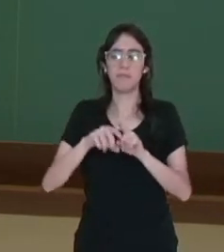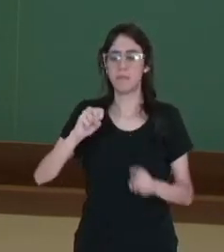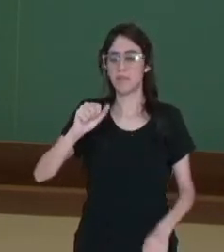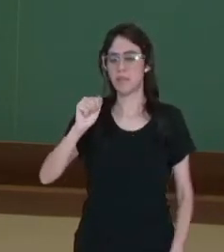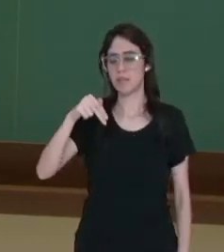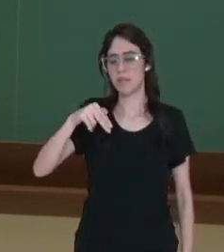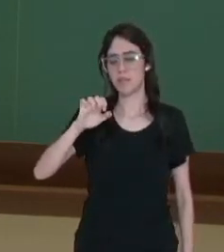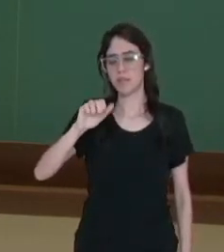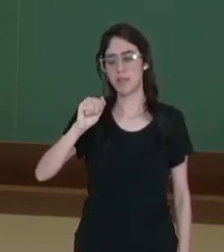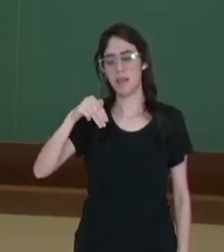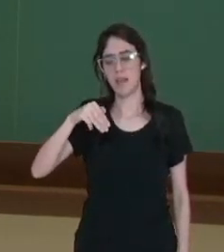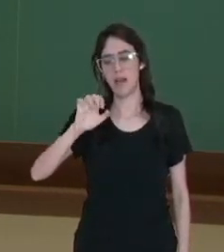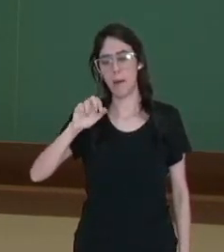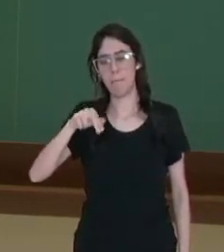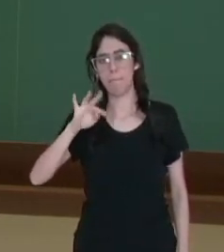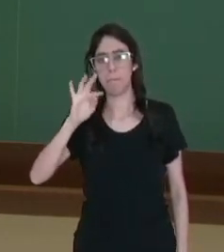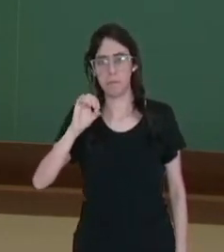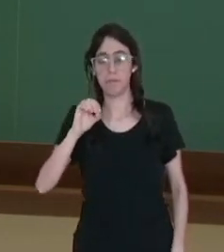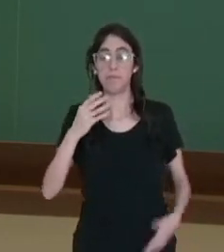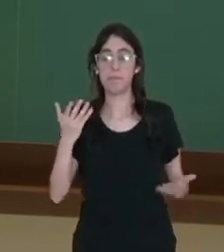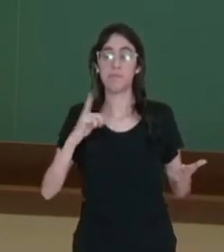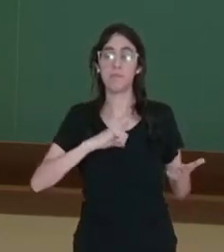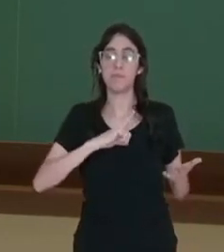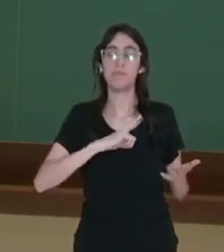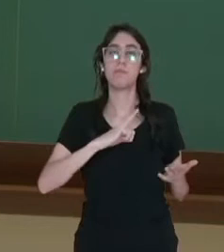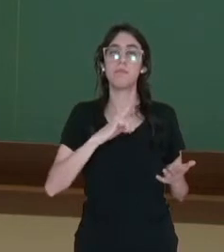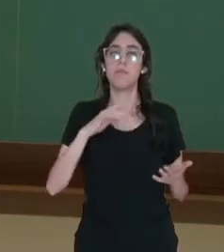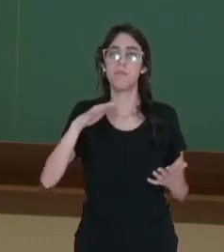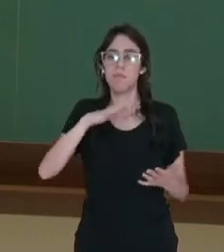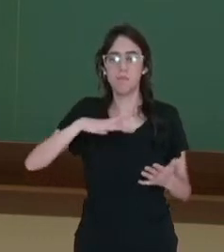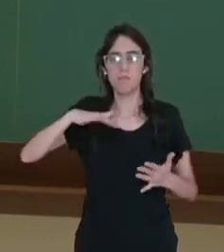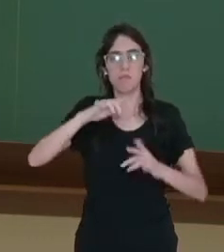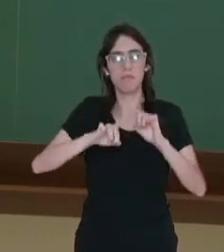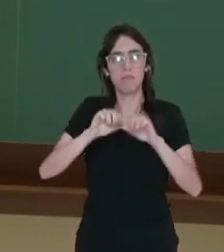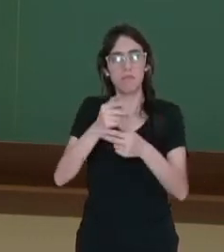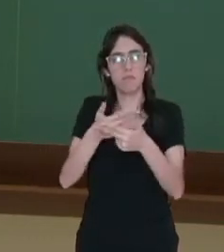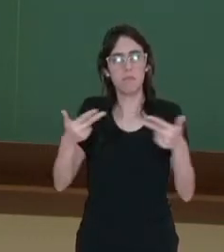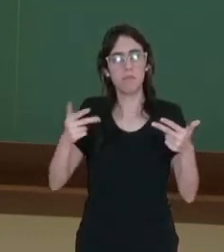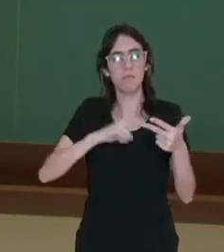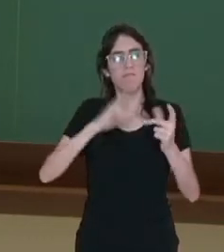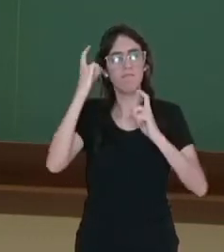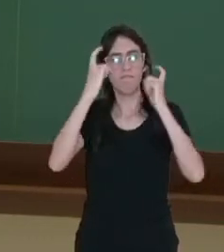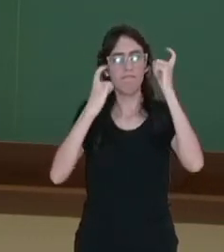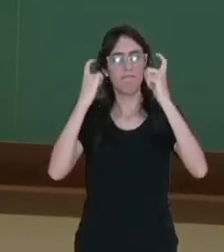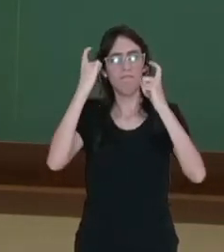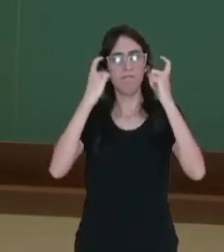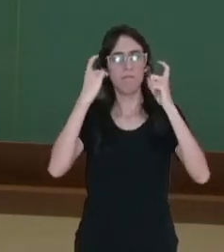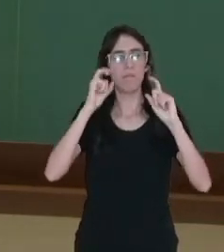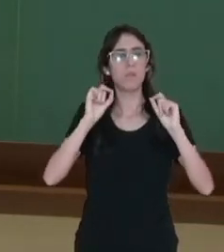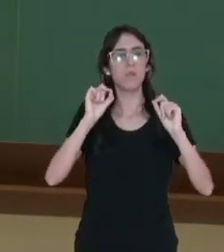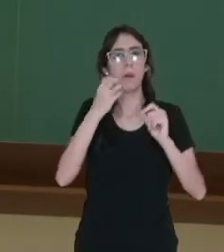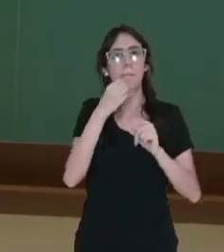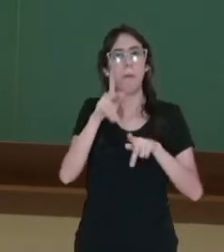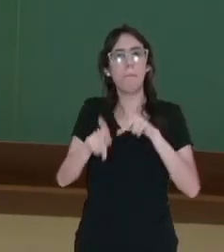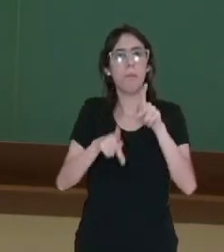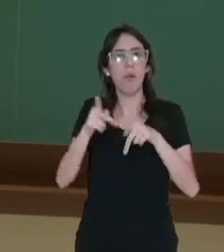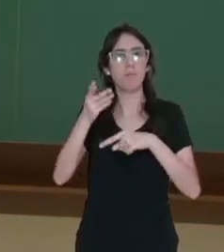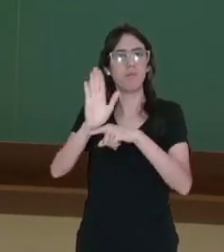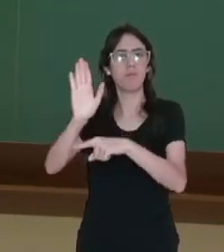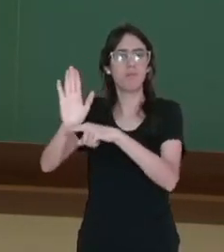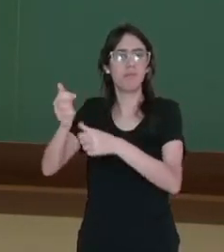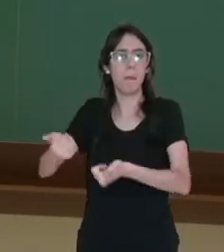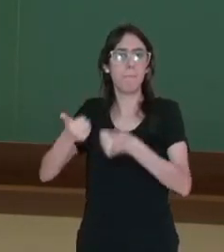para bens e serviços e o governo, o Estado se preocupa aí com o que é essencial na vida da população. O Estado deixa de